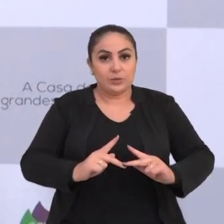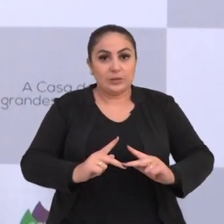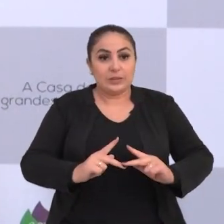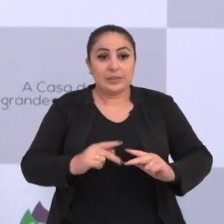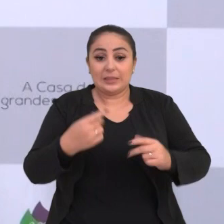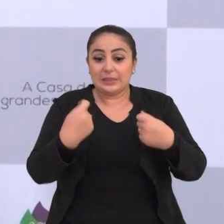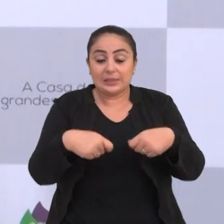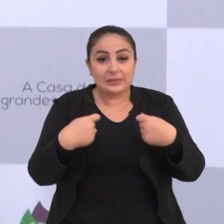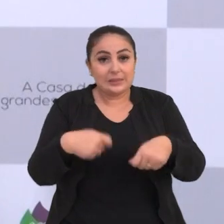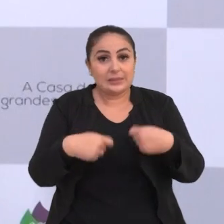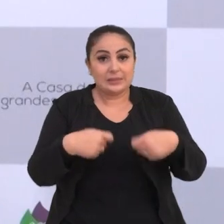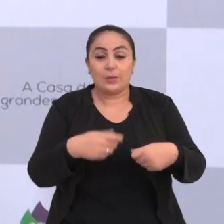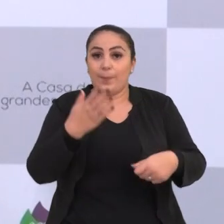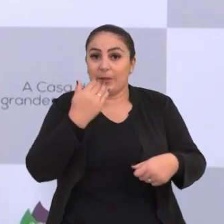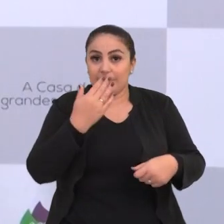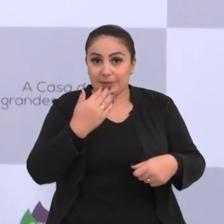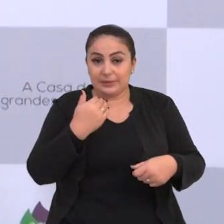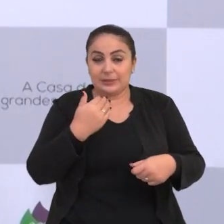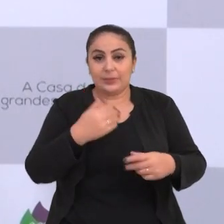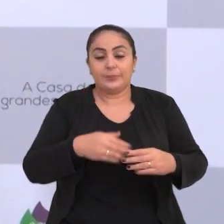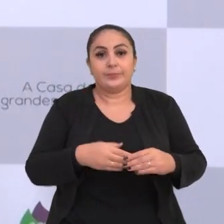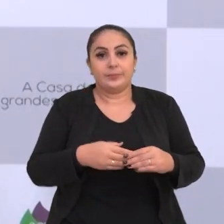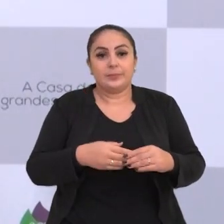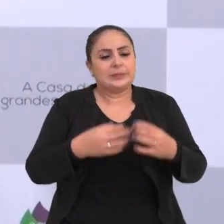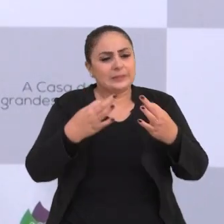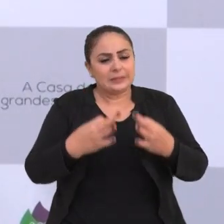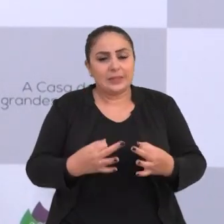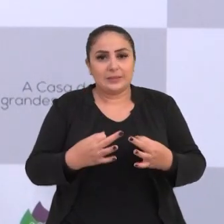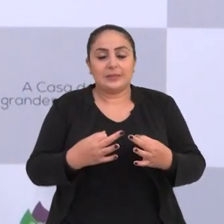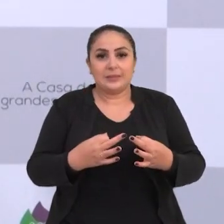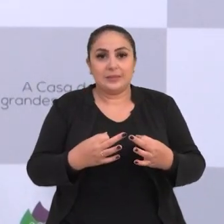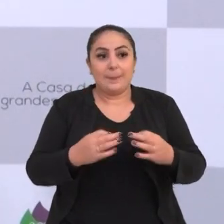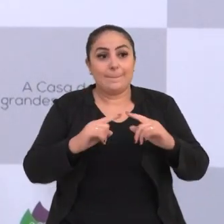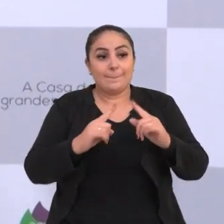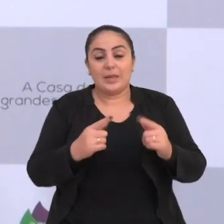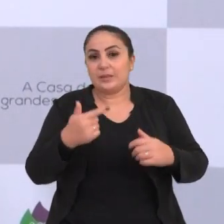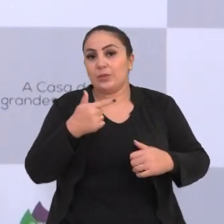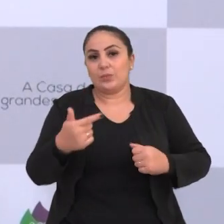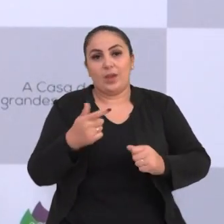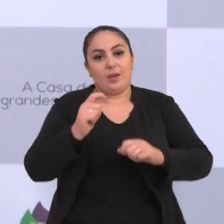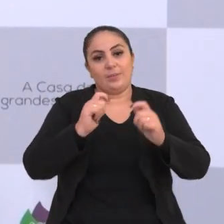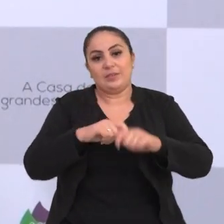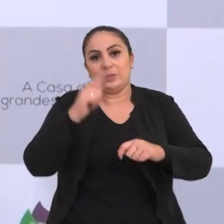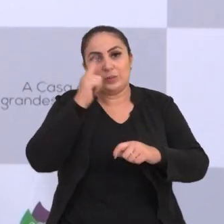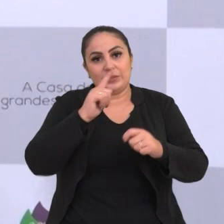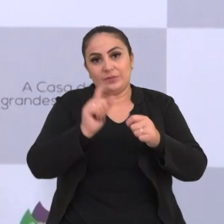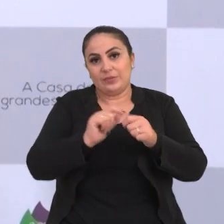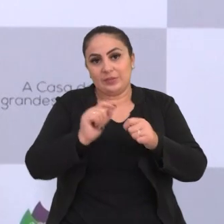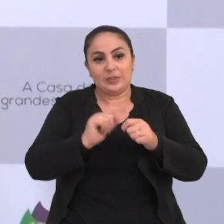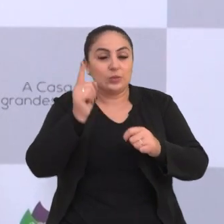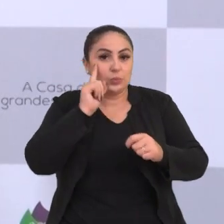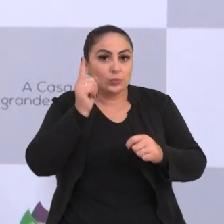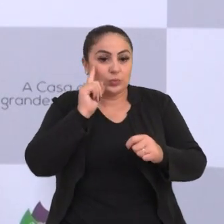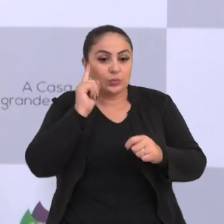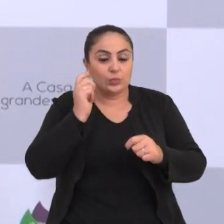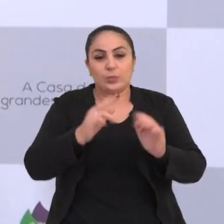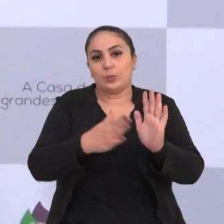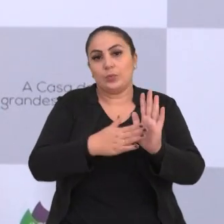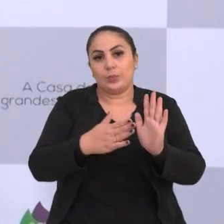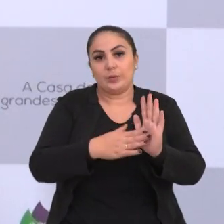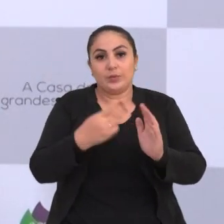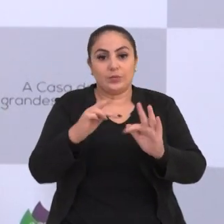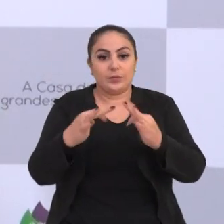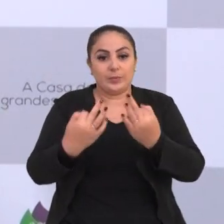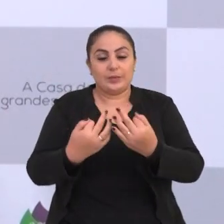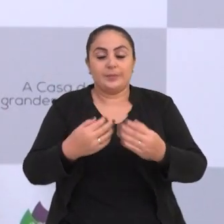pessoas que necessitam de uma alimentação adequada, mas que não têm condições de fazê-la todo dia ou oferecer